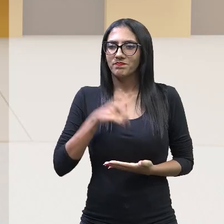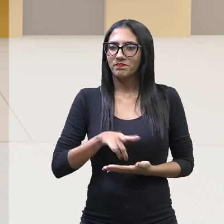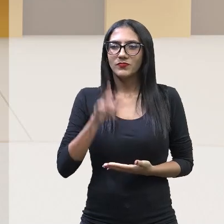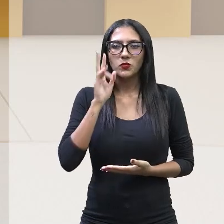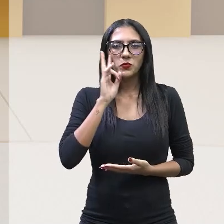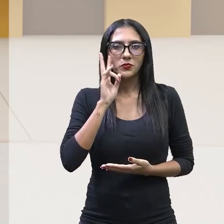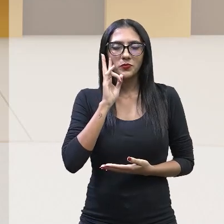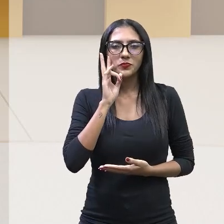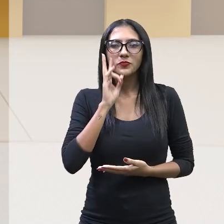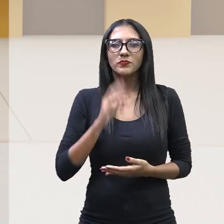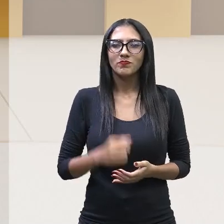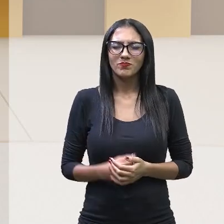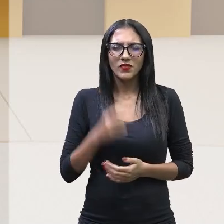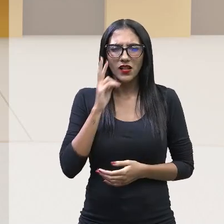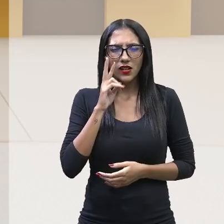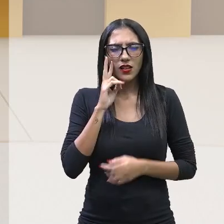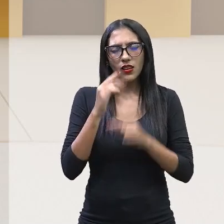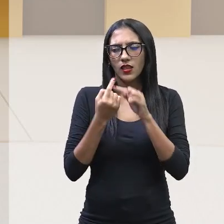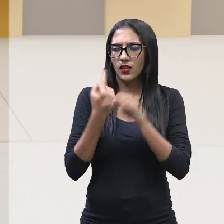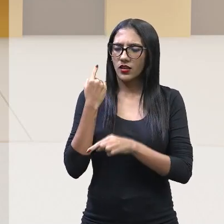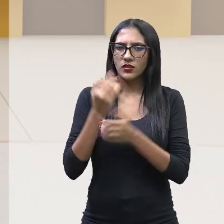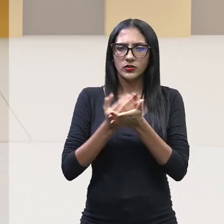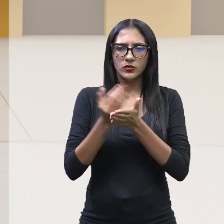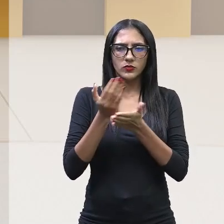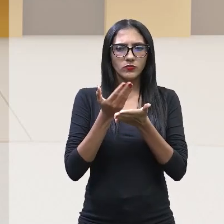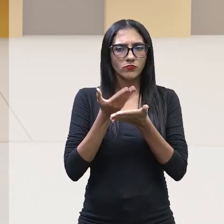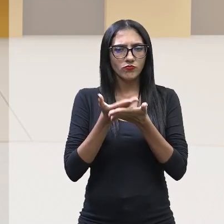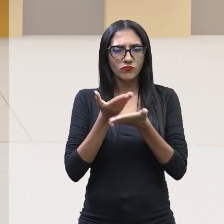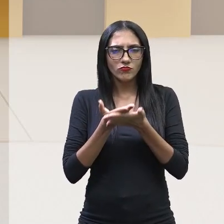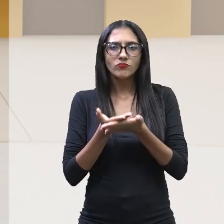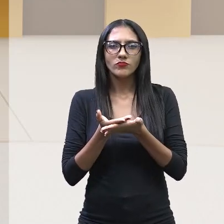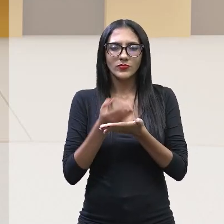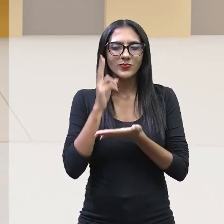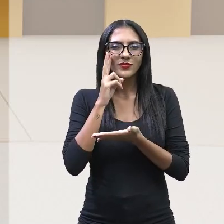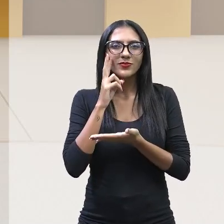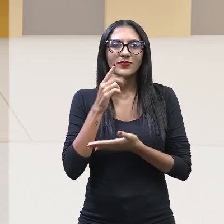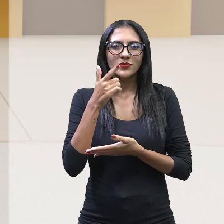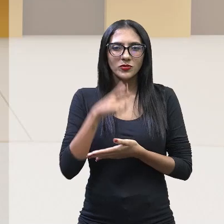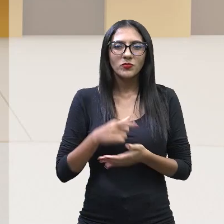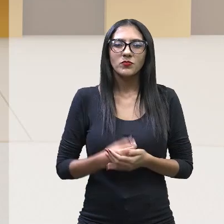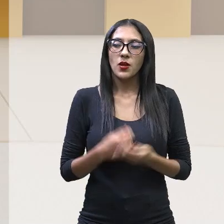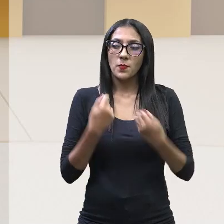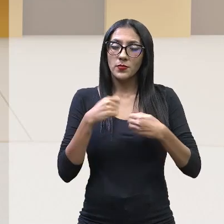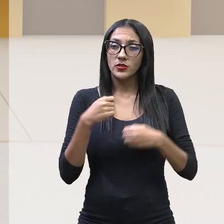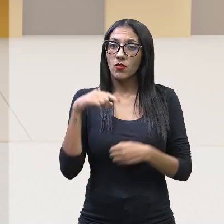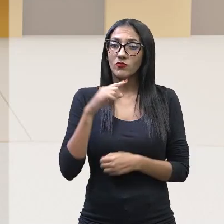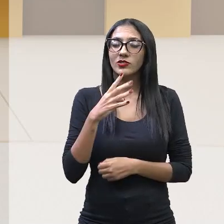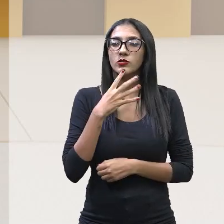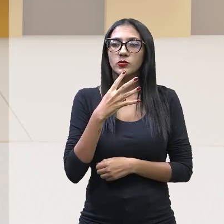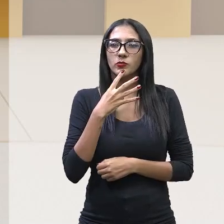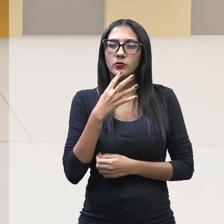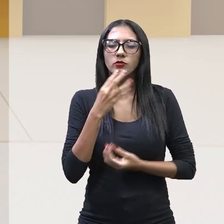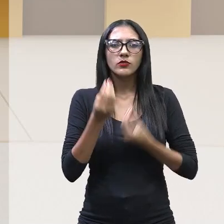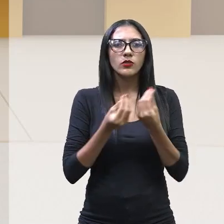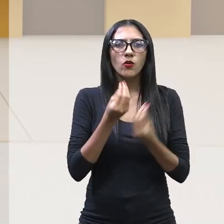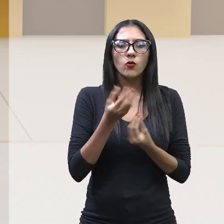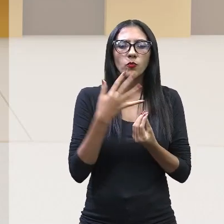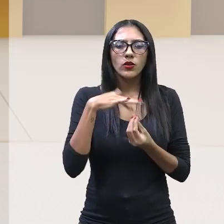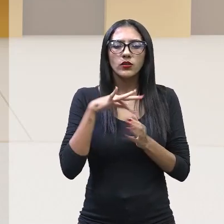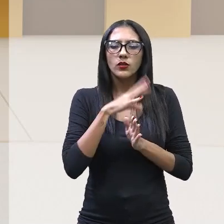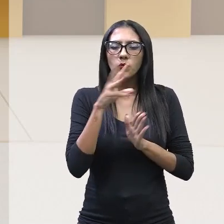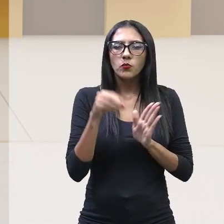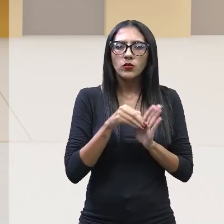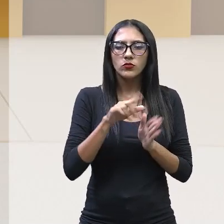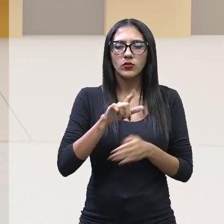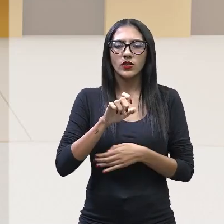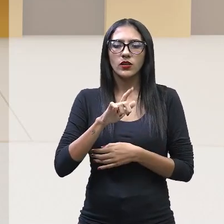que no início da aula, né, eu falei aqui para vocês que é necessário que você conheça ali, não é, um pouco sobre a Amazônia Legal, quais